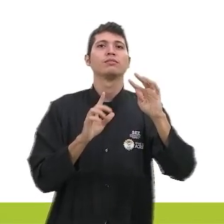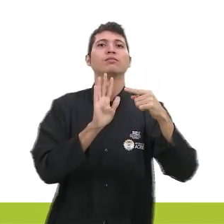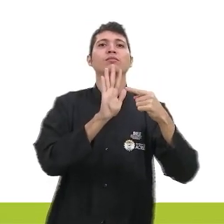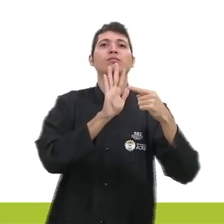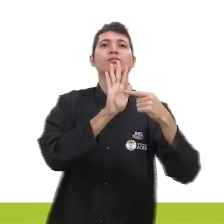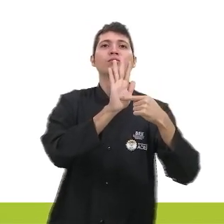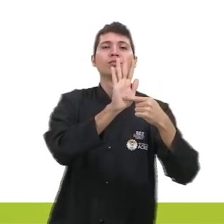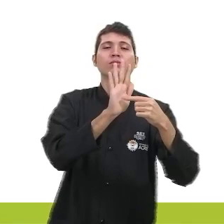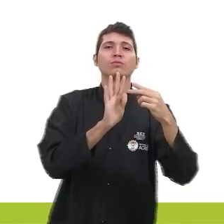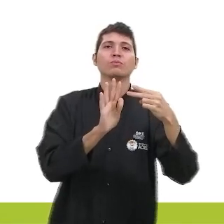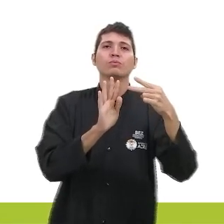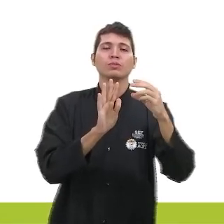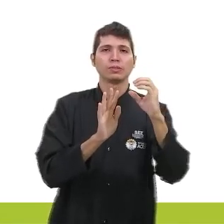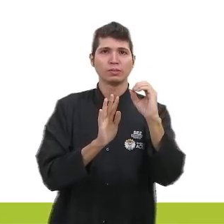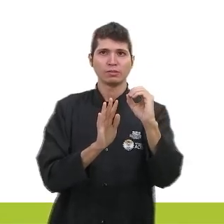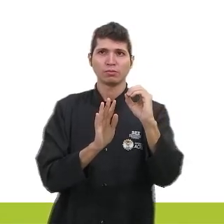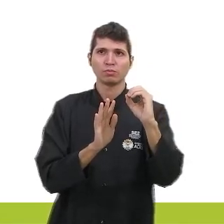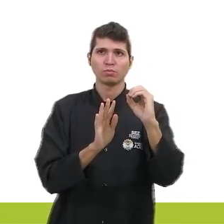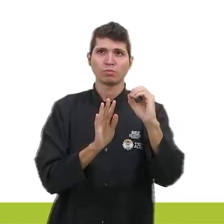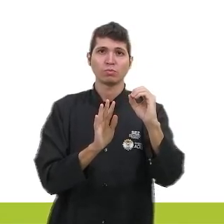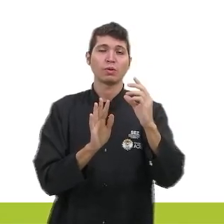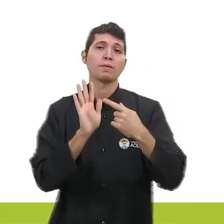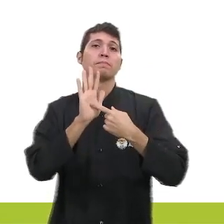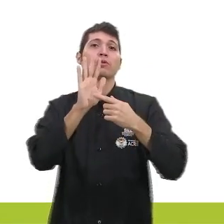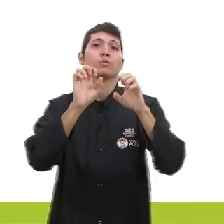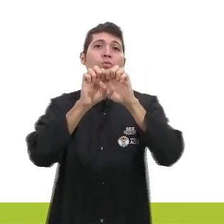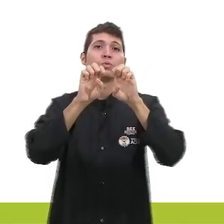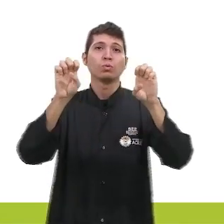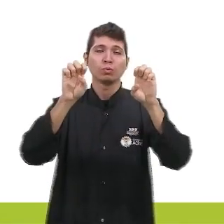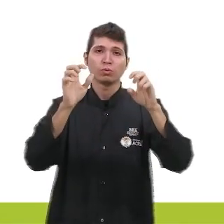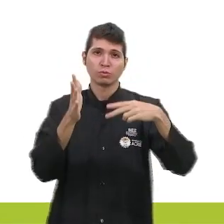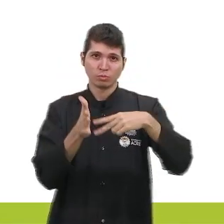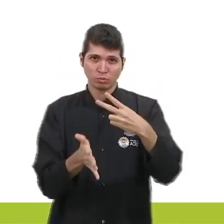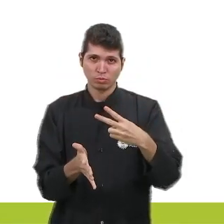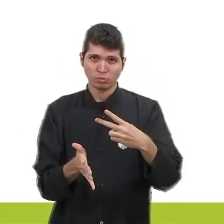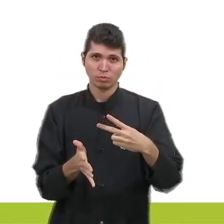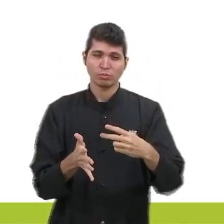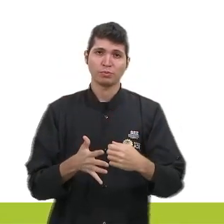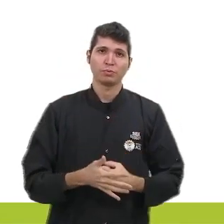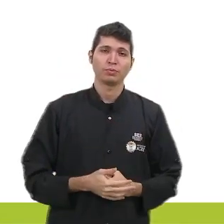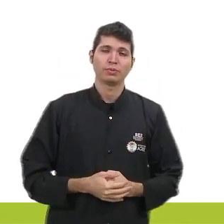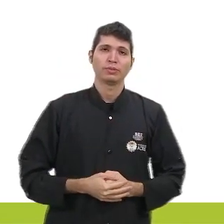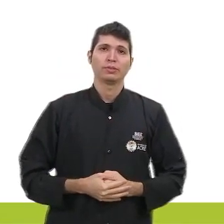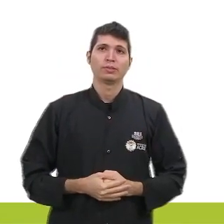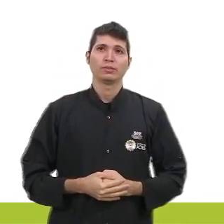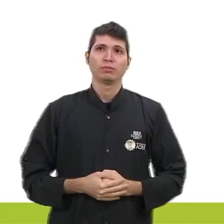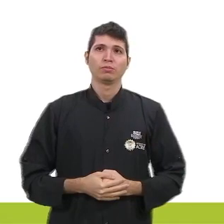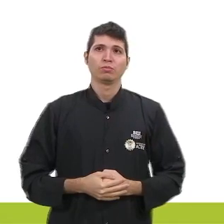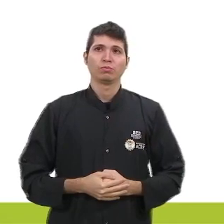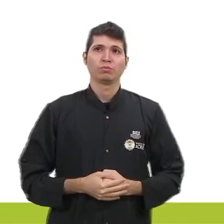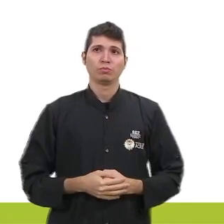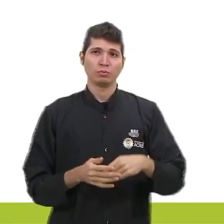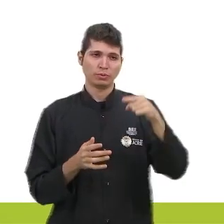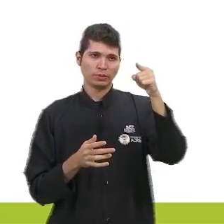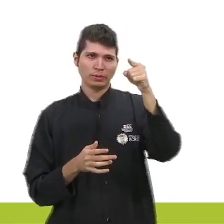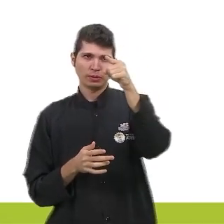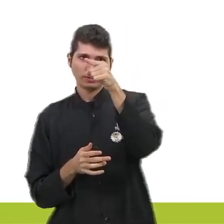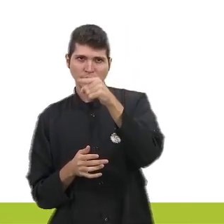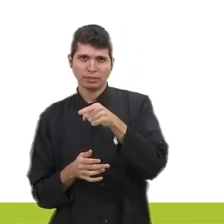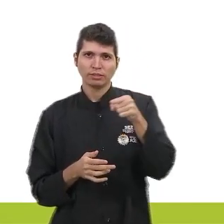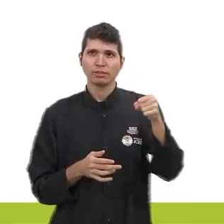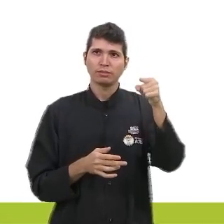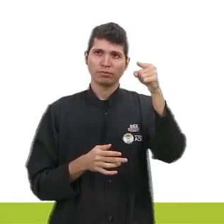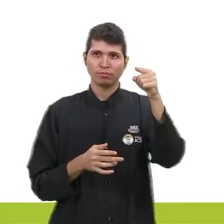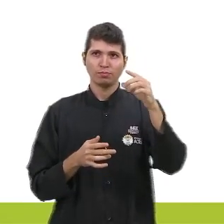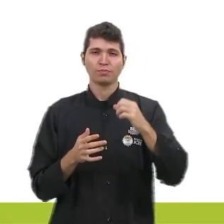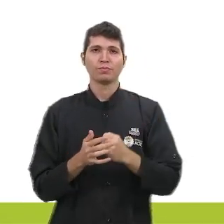de acordo com a expressão. Aí ele dá uma expressãozinha pra gente, que é uma equação do segundo grau. Te liga aqui, ó. Já grifa a expressão que a gente vai usar ela no problema,